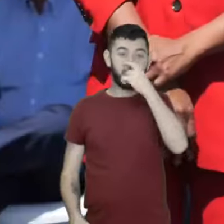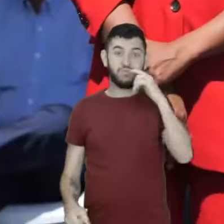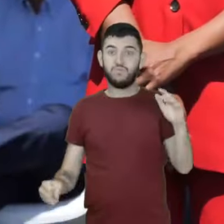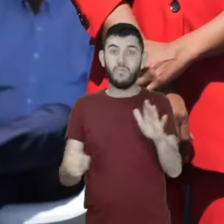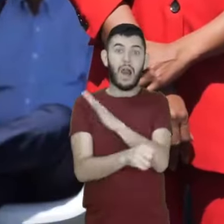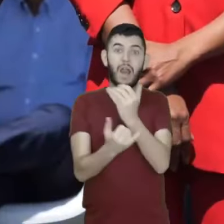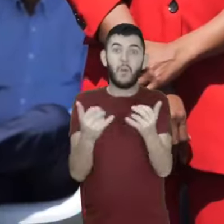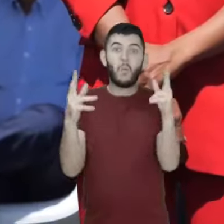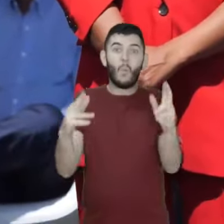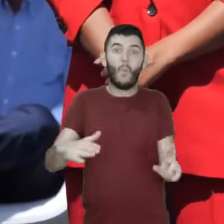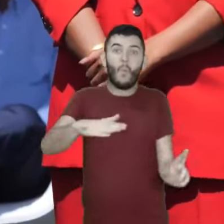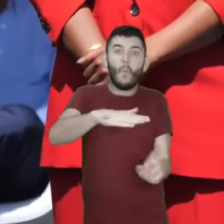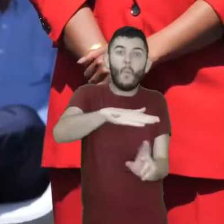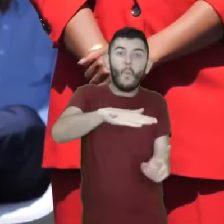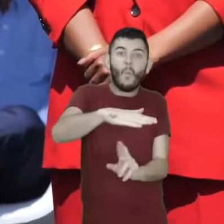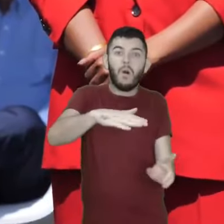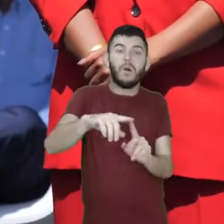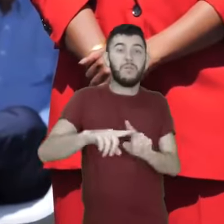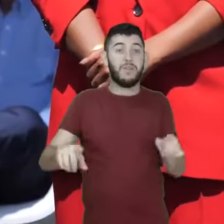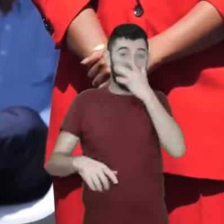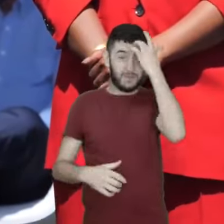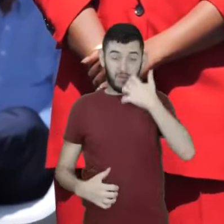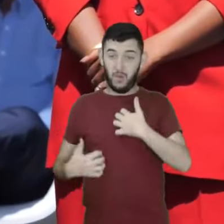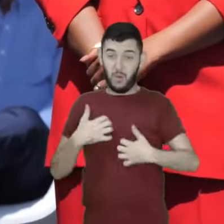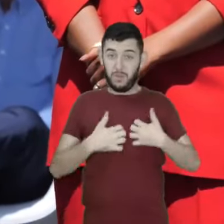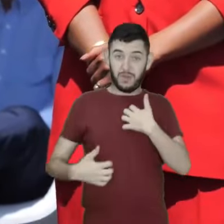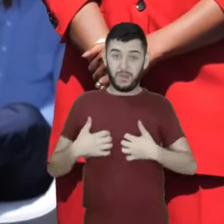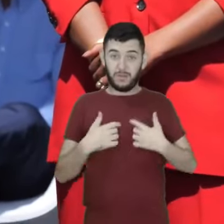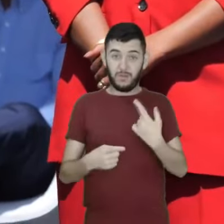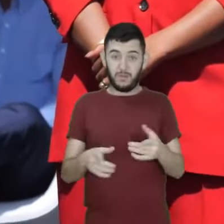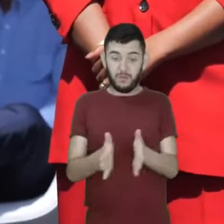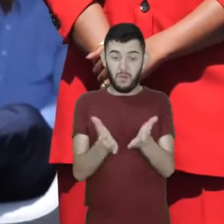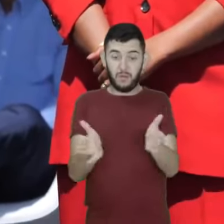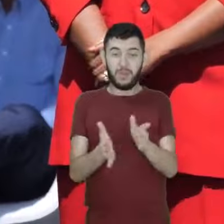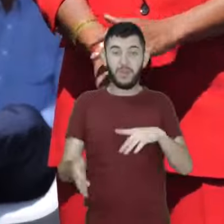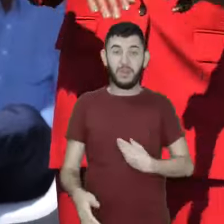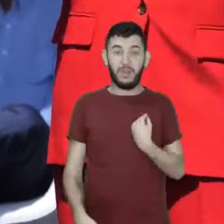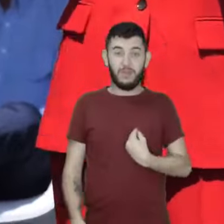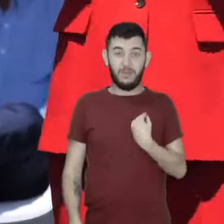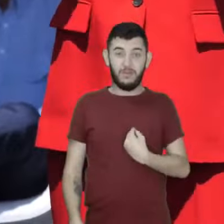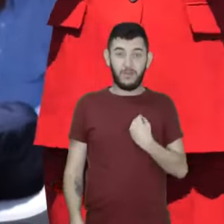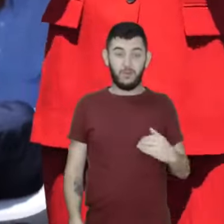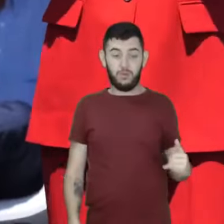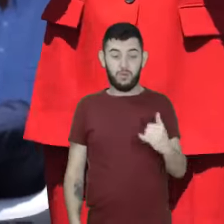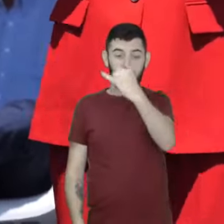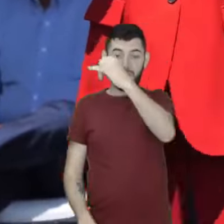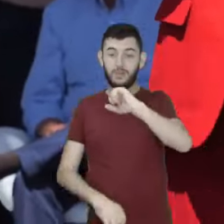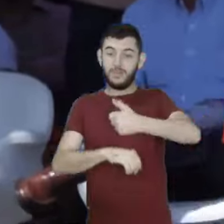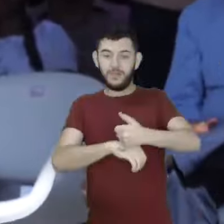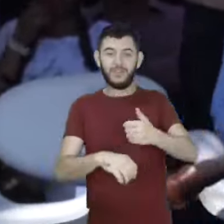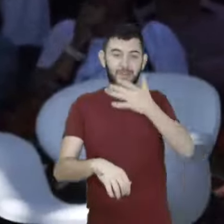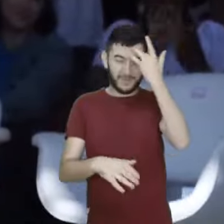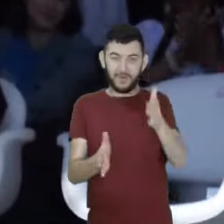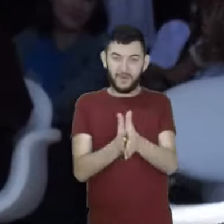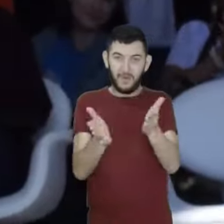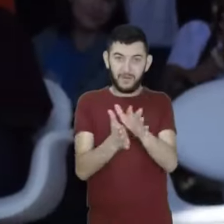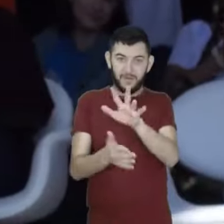estou incomodado porque os pobres estão andando. Pegue ônibus no lugar deles para ver se é bom.